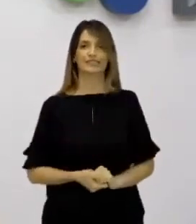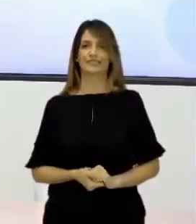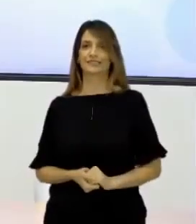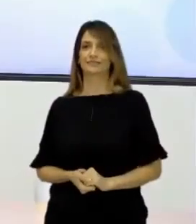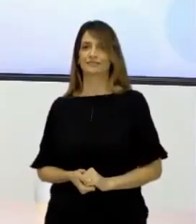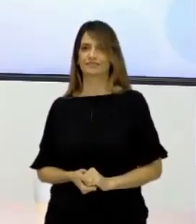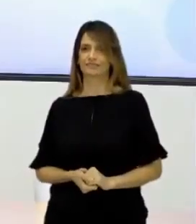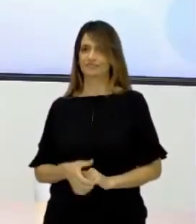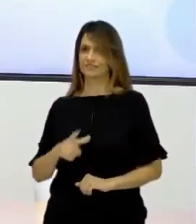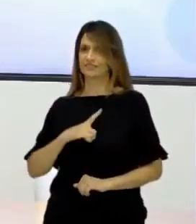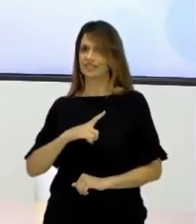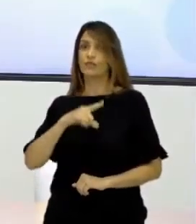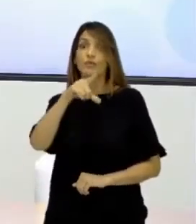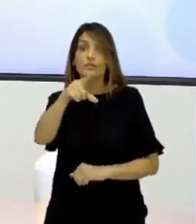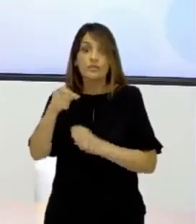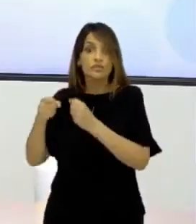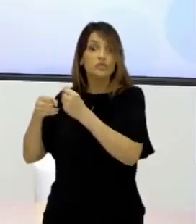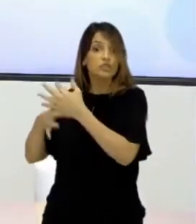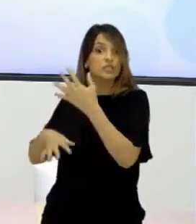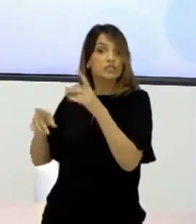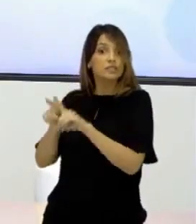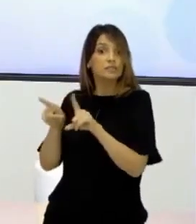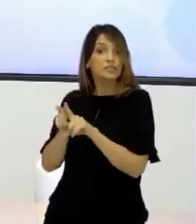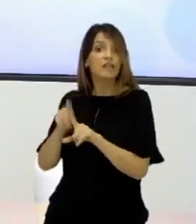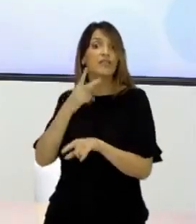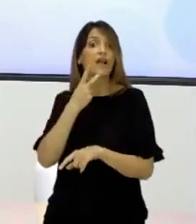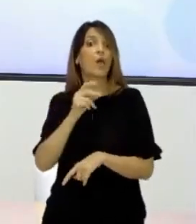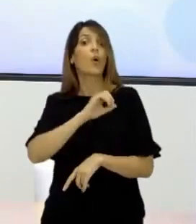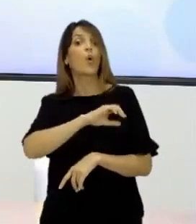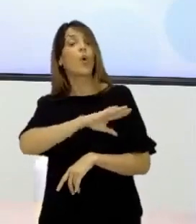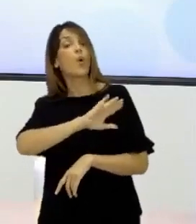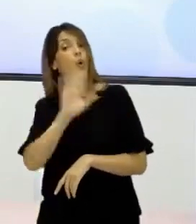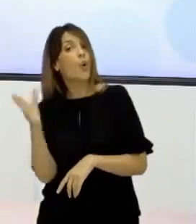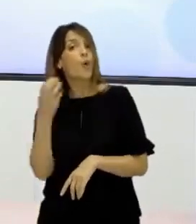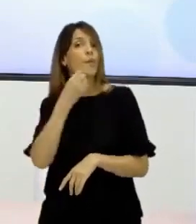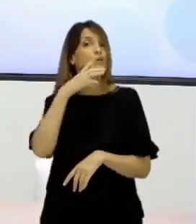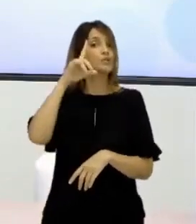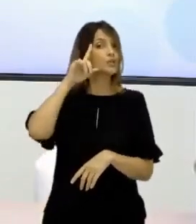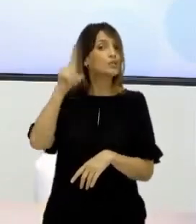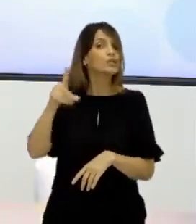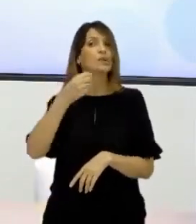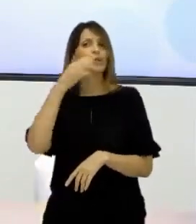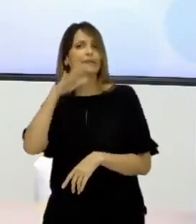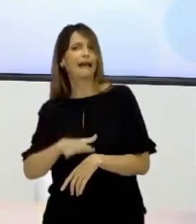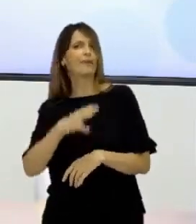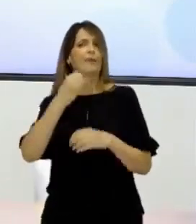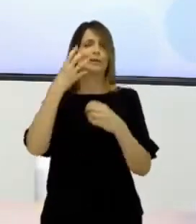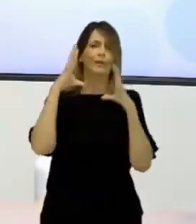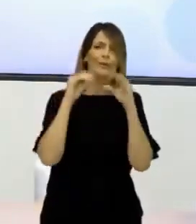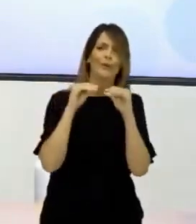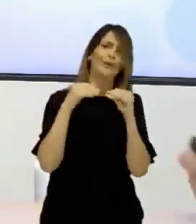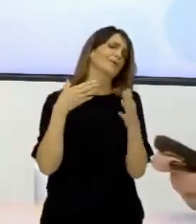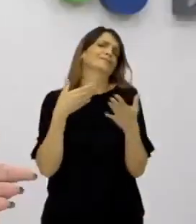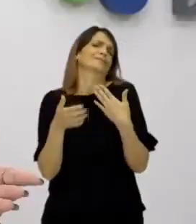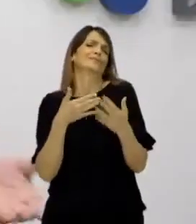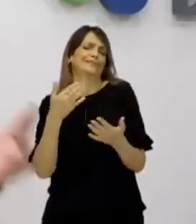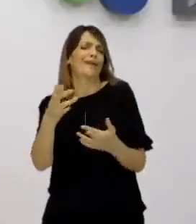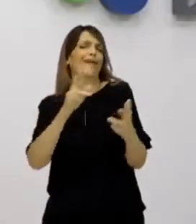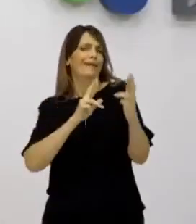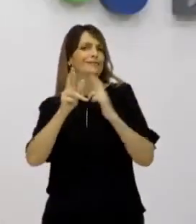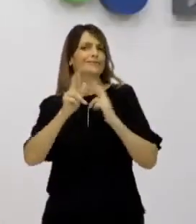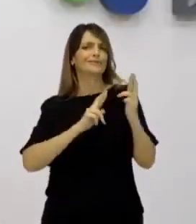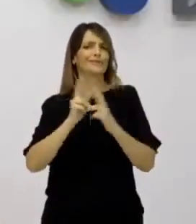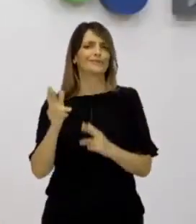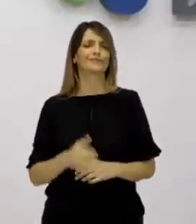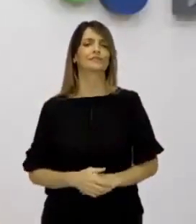chat? Estamos, você está? Então diga oi, bom dia, olá, boa tarde, boa noite. Fala tudo o que você quiser aí. Aí, primeiro, a gente